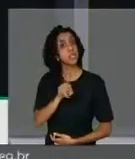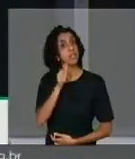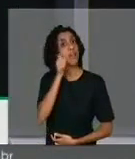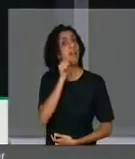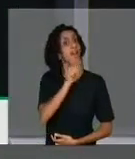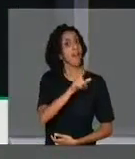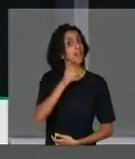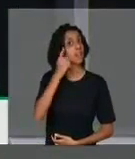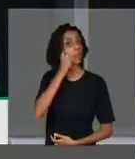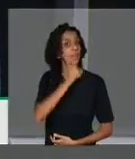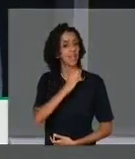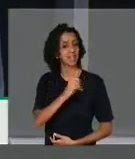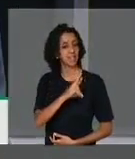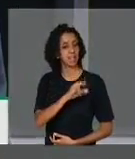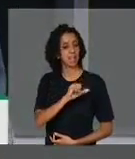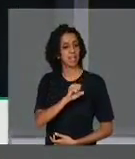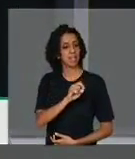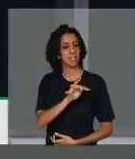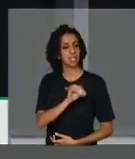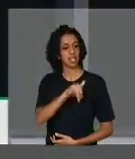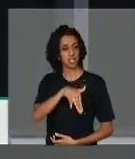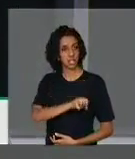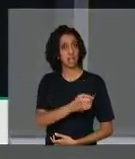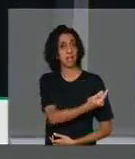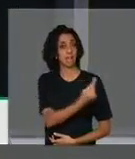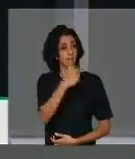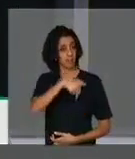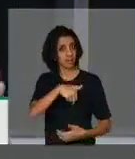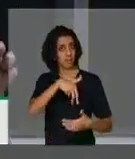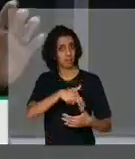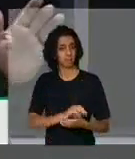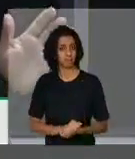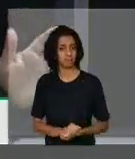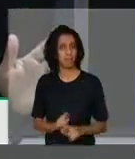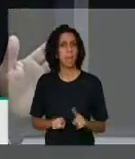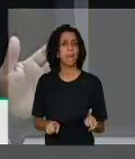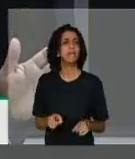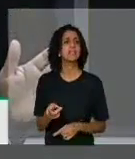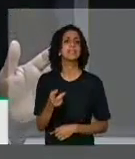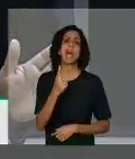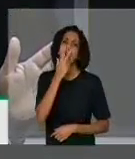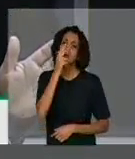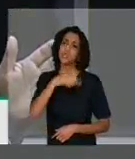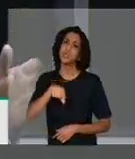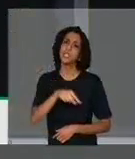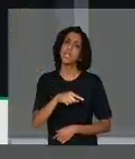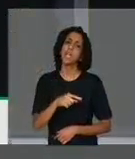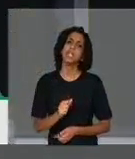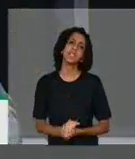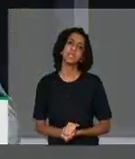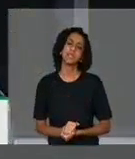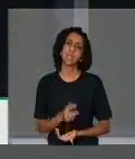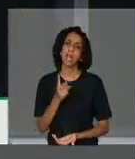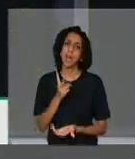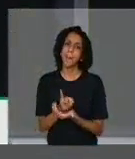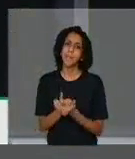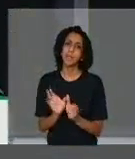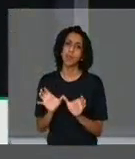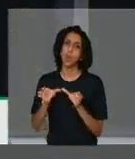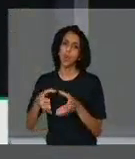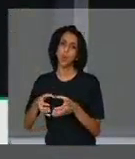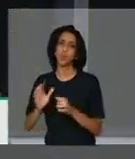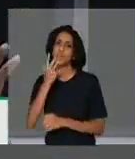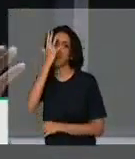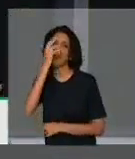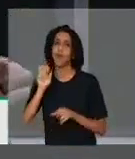estar aqui explicando, mas parece que eles embarcaram num bloco que tem lá no Rio chamado Meu Bem, Volto Já. Espero que não